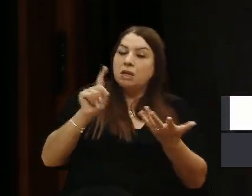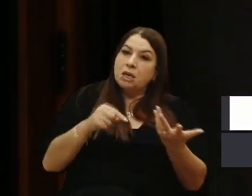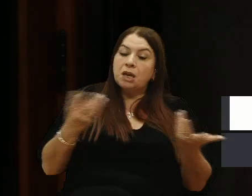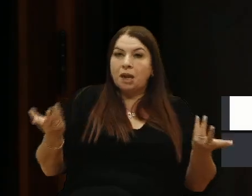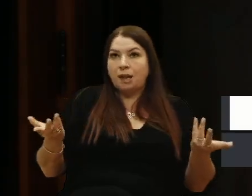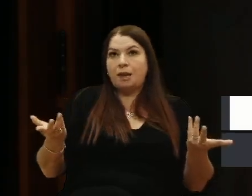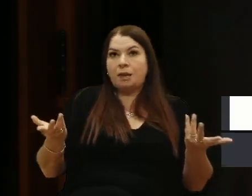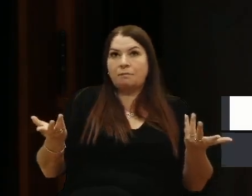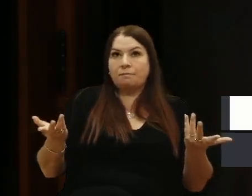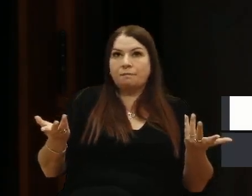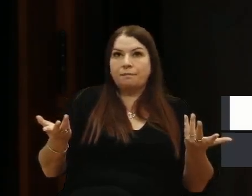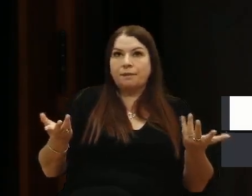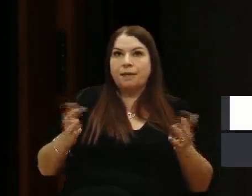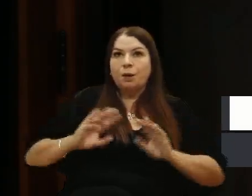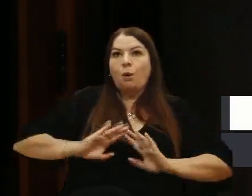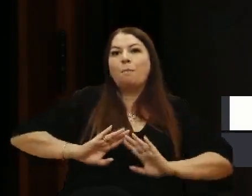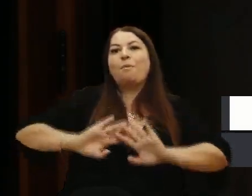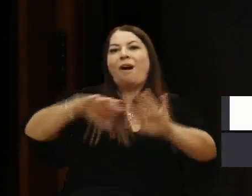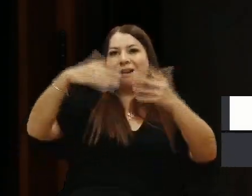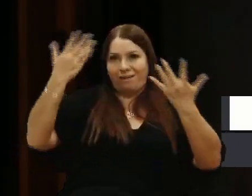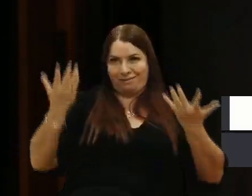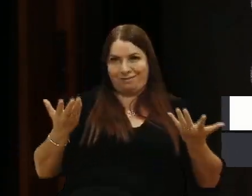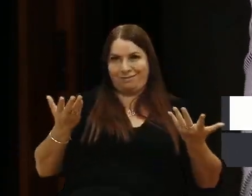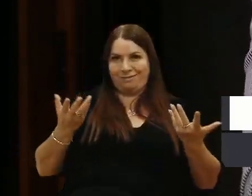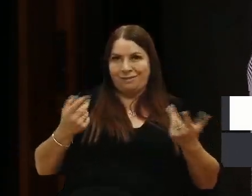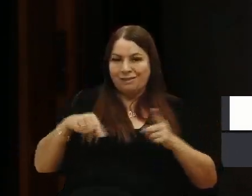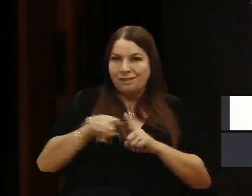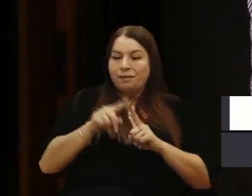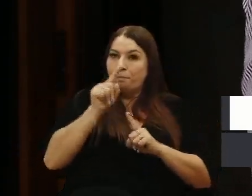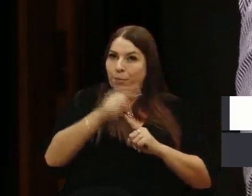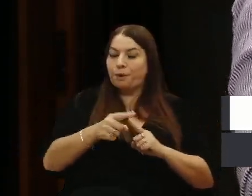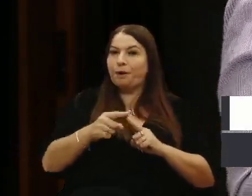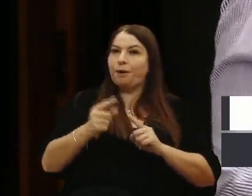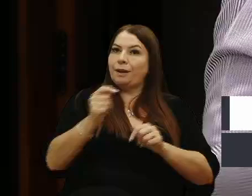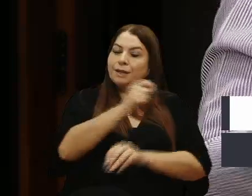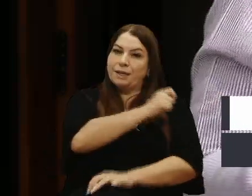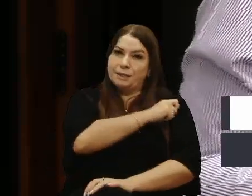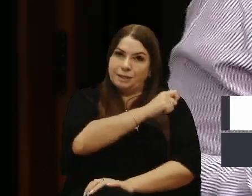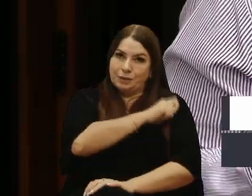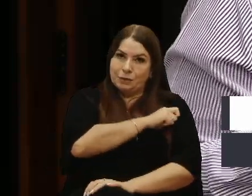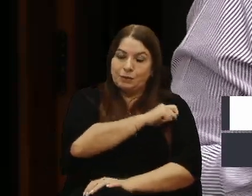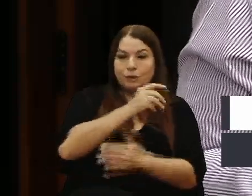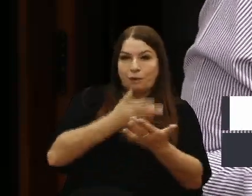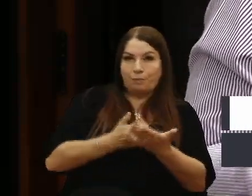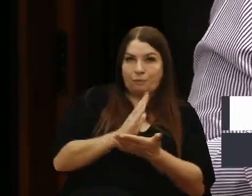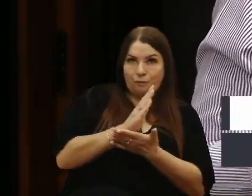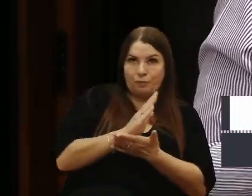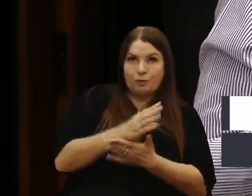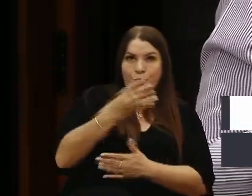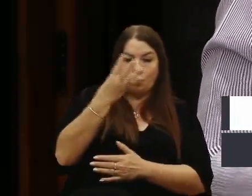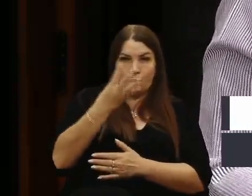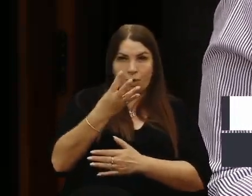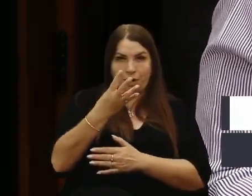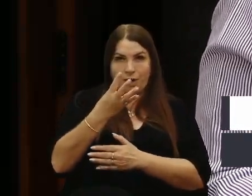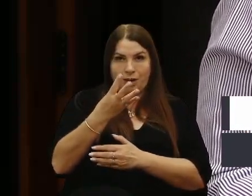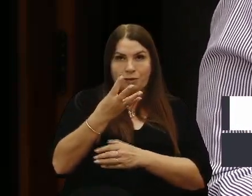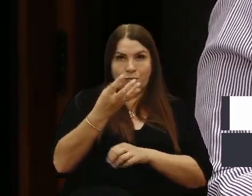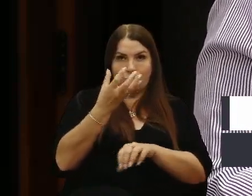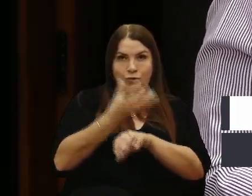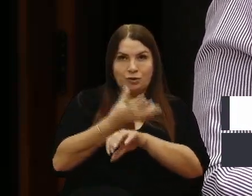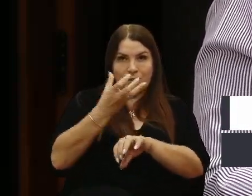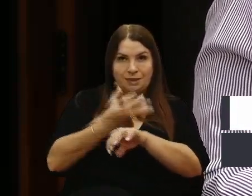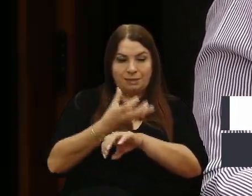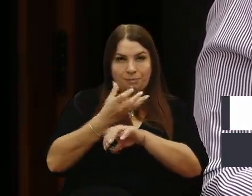uma empurrar com a barriga, até porque esse estudante que é aprovado com 4 progressões